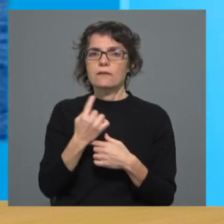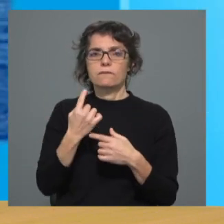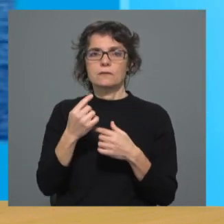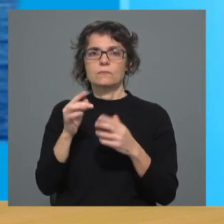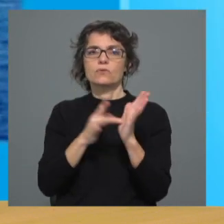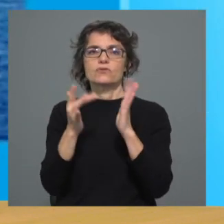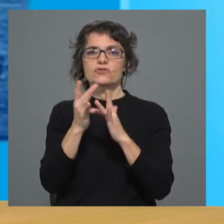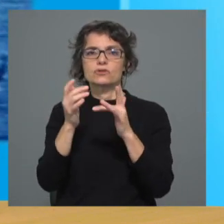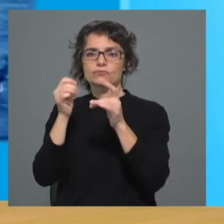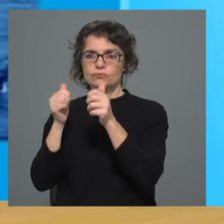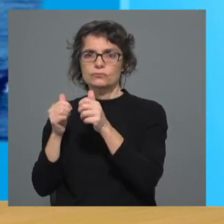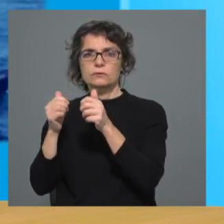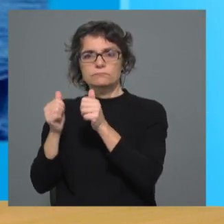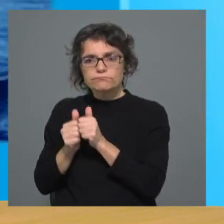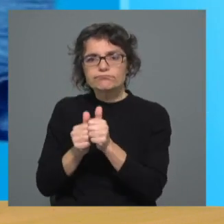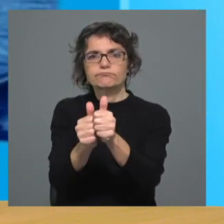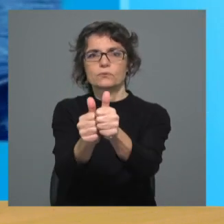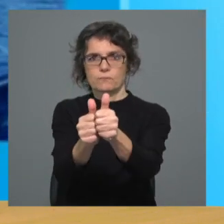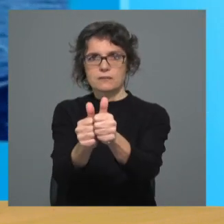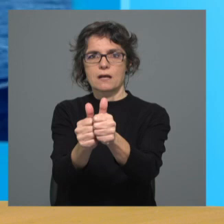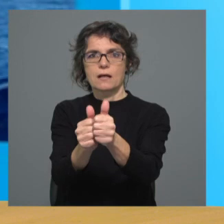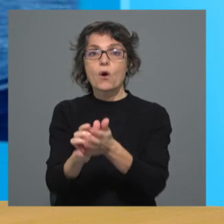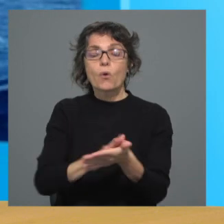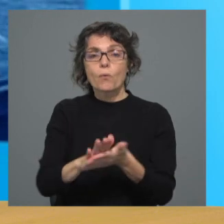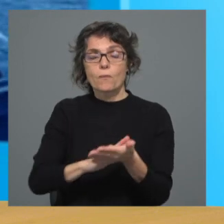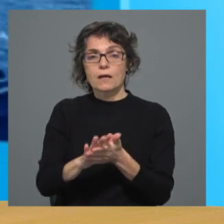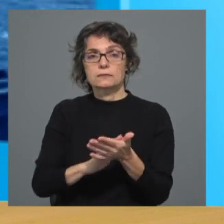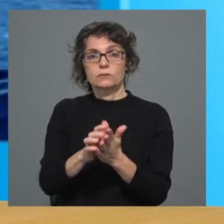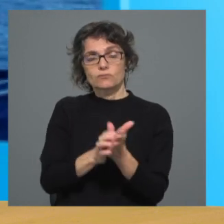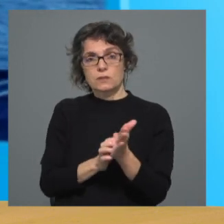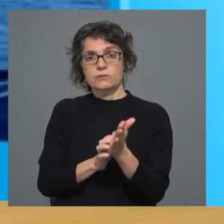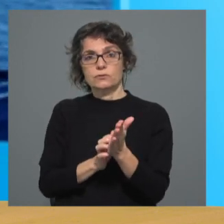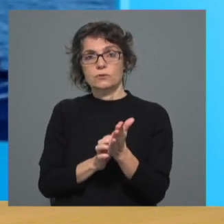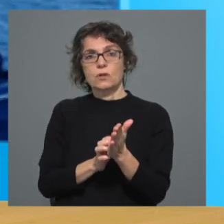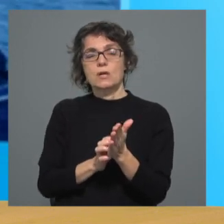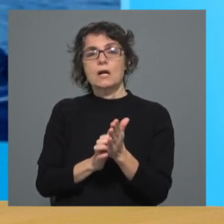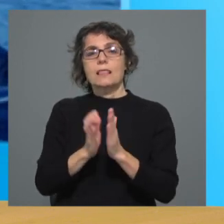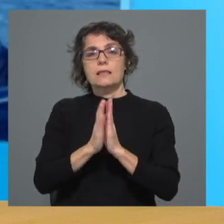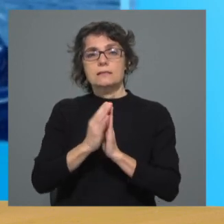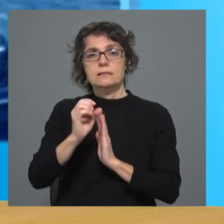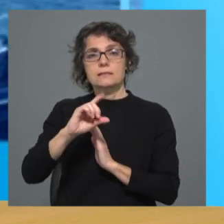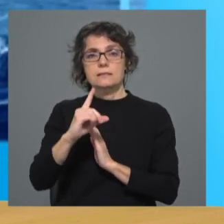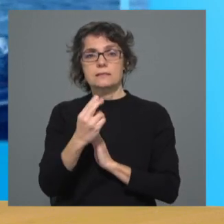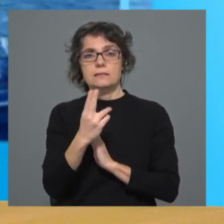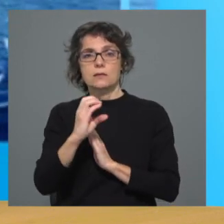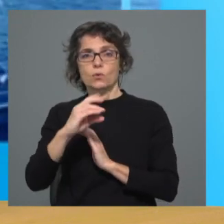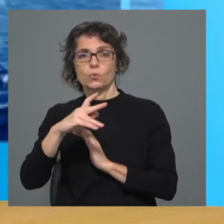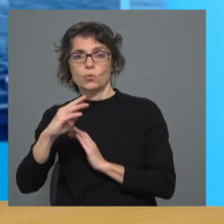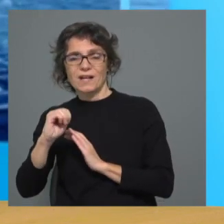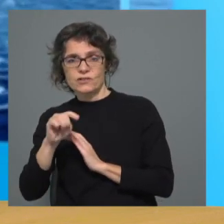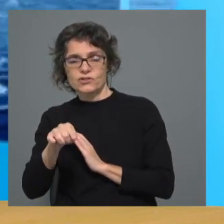a partir do texto de São Lucas, os discípulos de Emaús. Acho que temos aqui